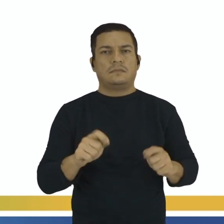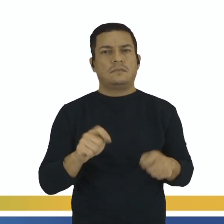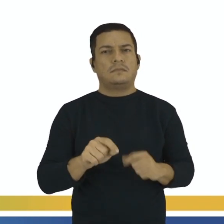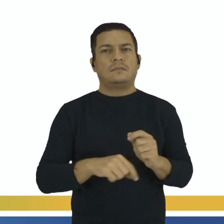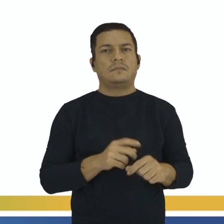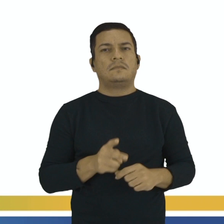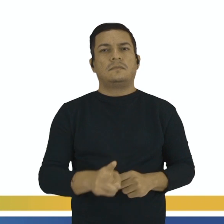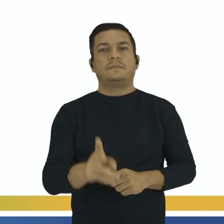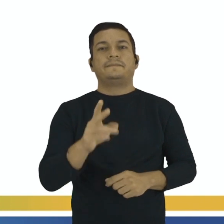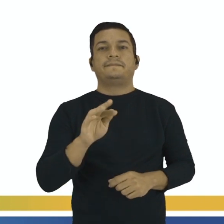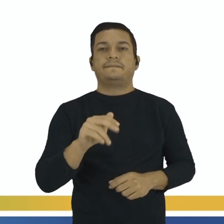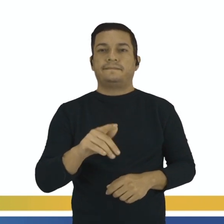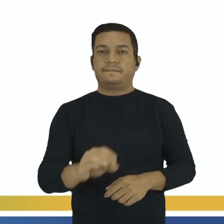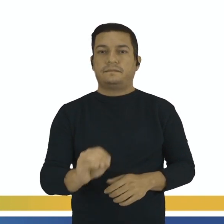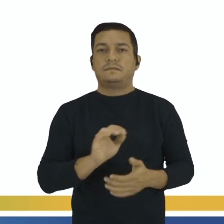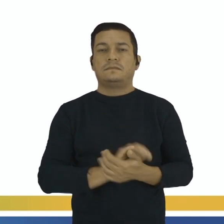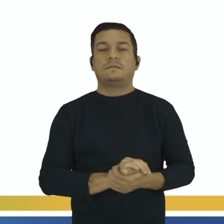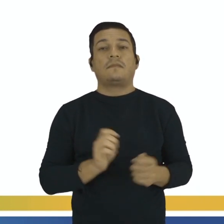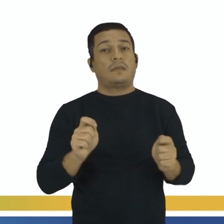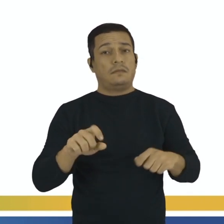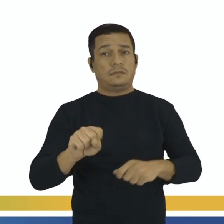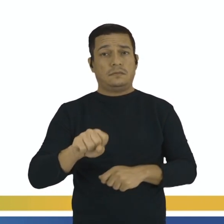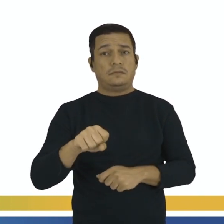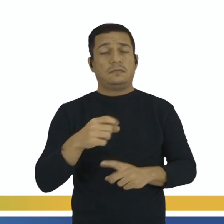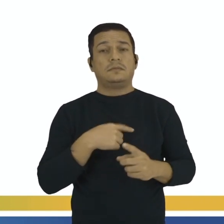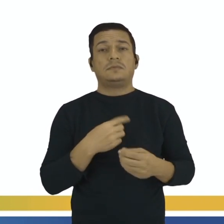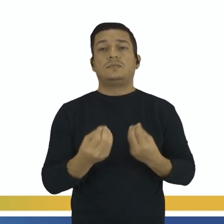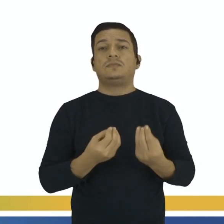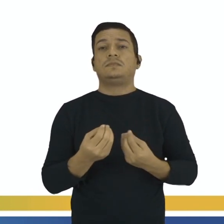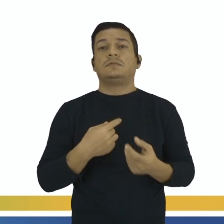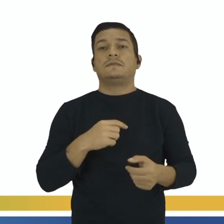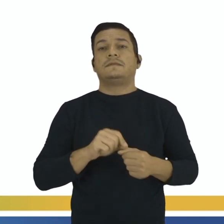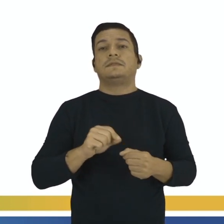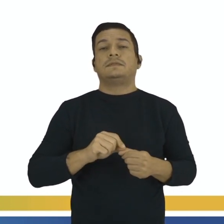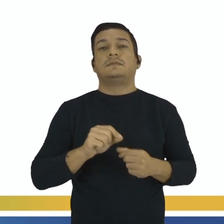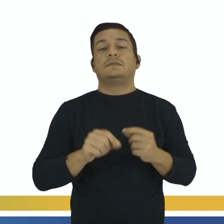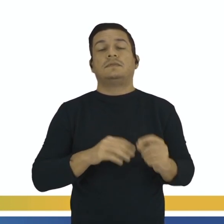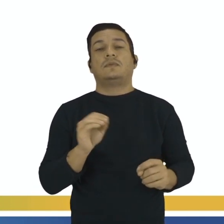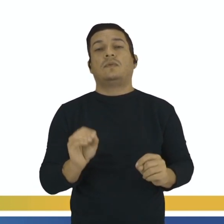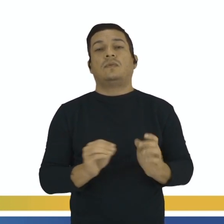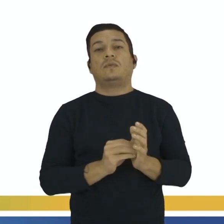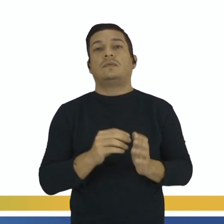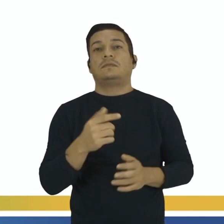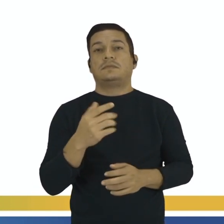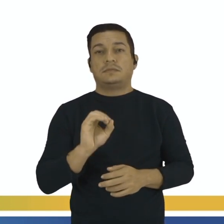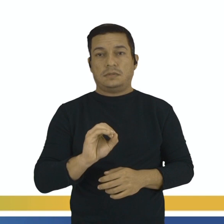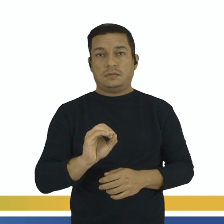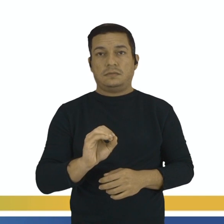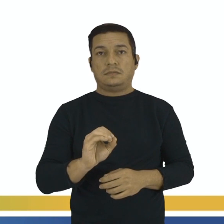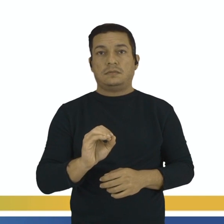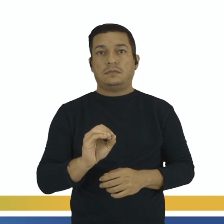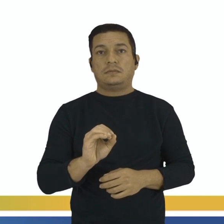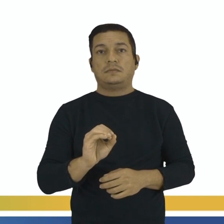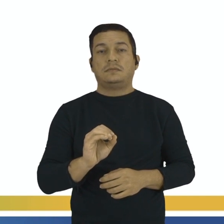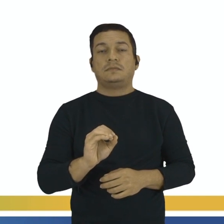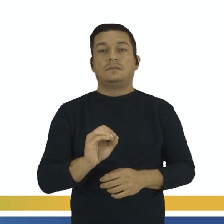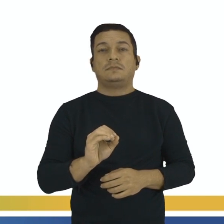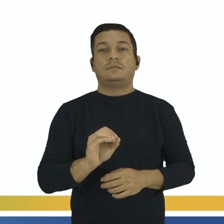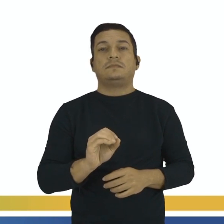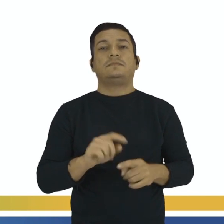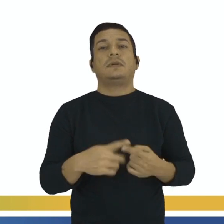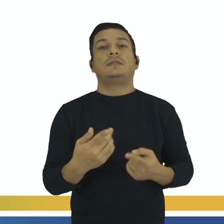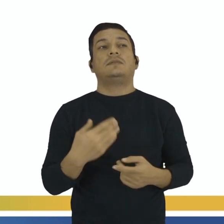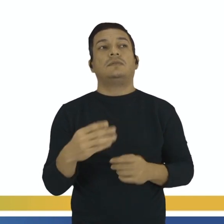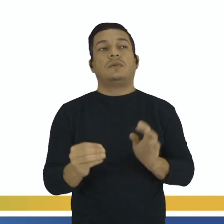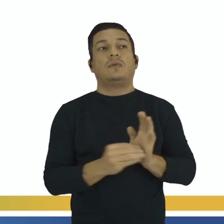gente continuar essa continha? Dá sim. O que eu vou fazer? Vou acrescentar mais um zero. Ah, professora, mas